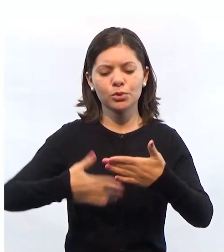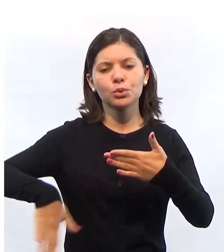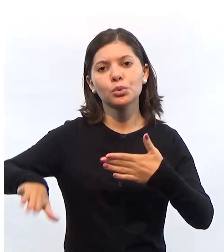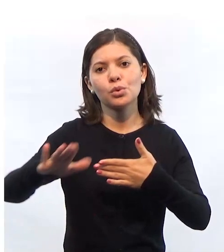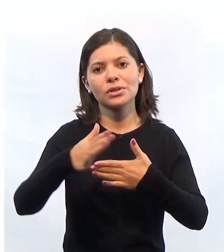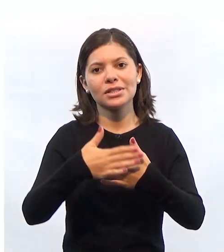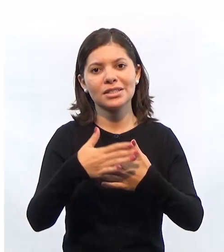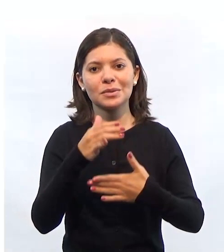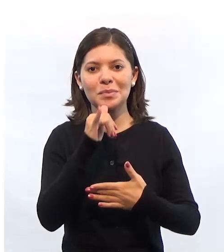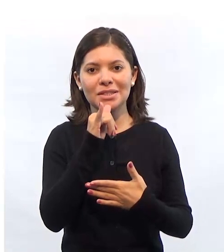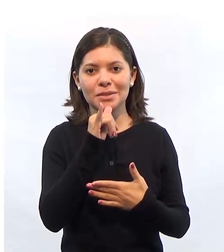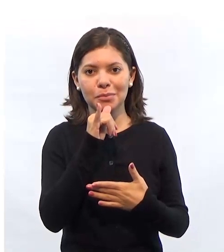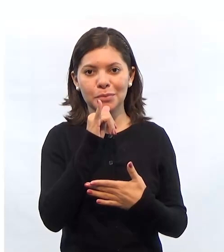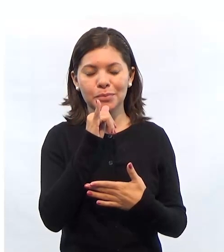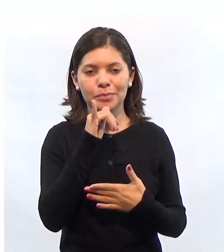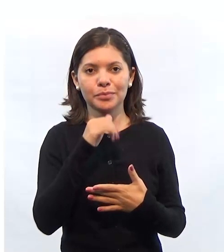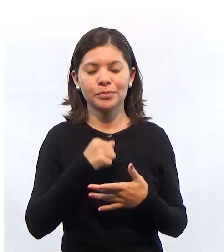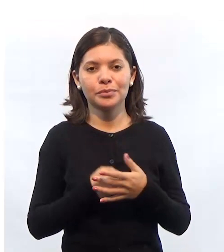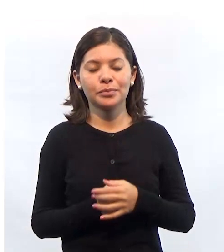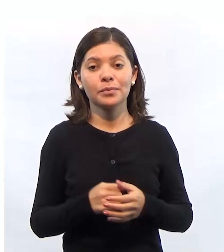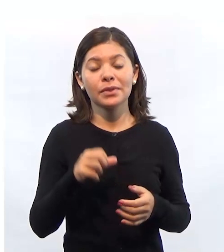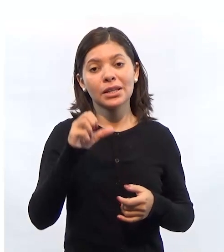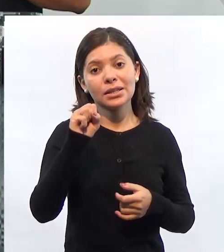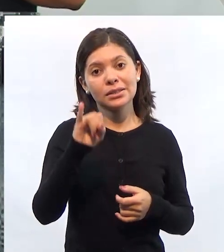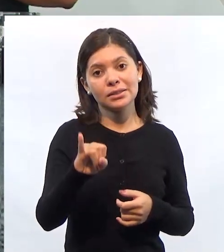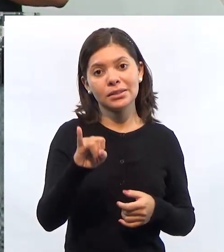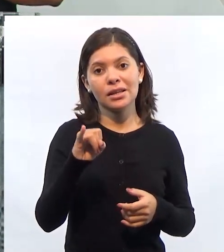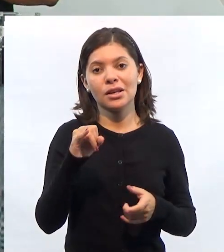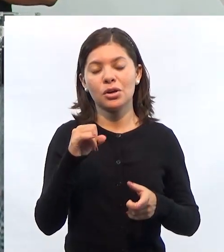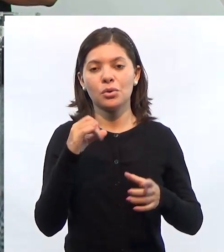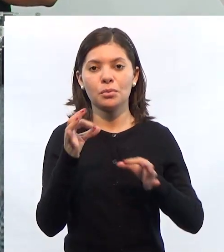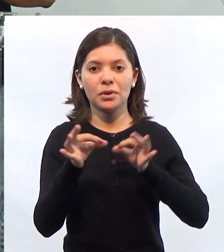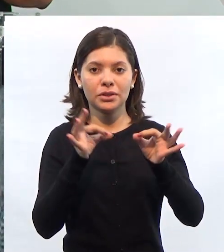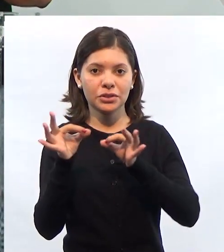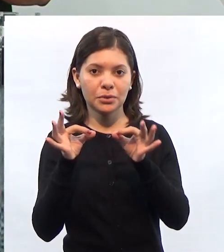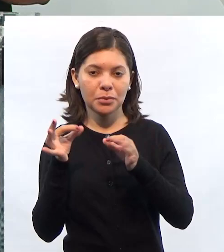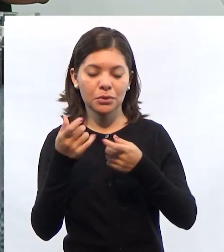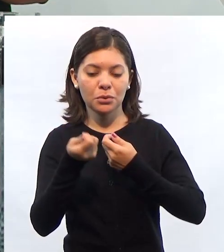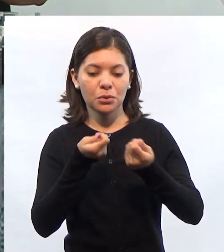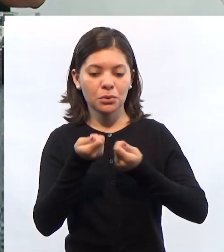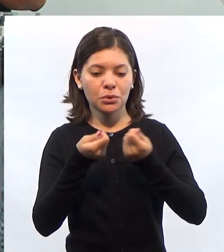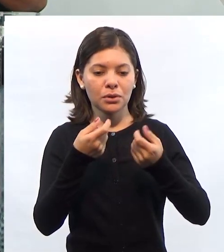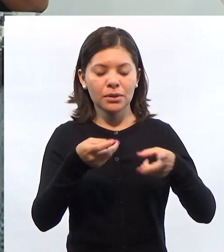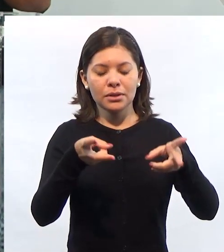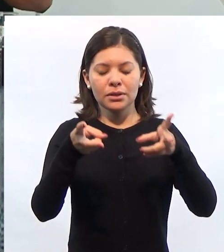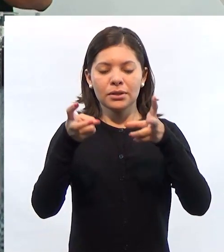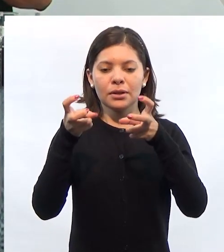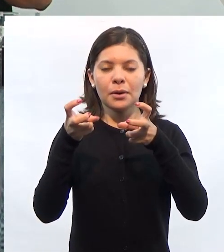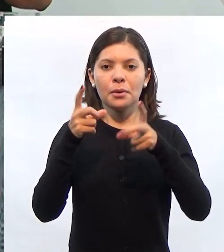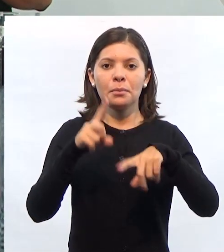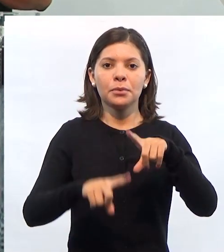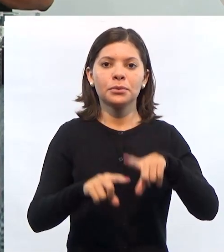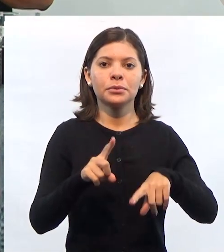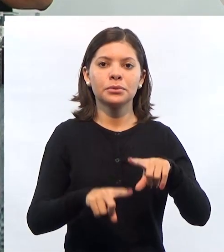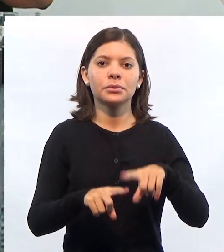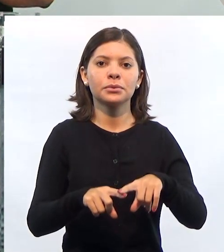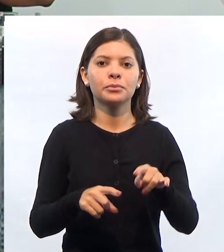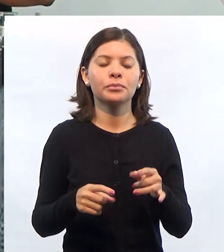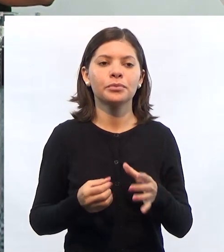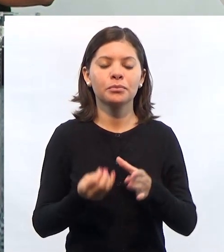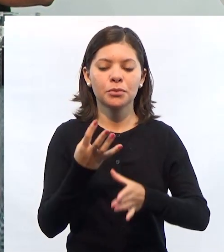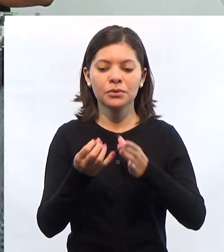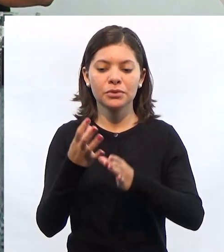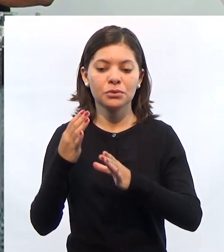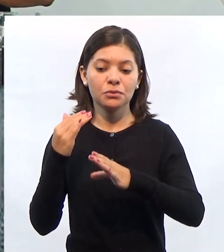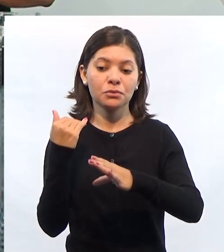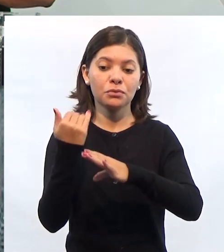áreas por exemplo se o planejamento e controle da produção percebe que um produto está sendo